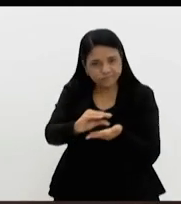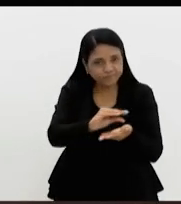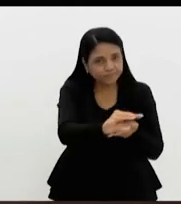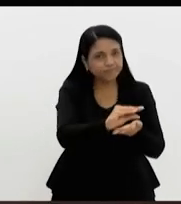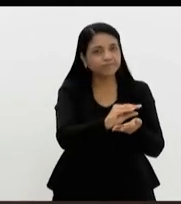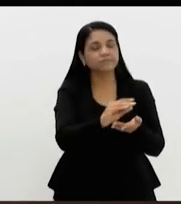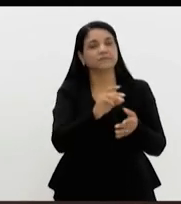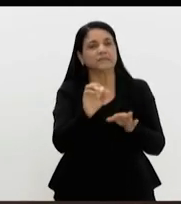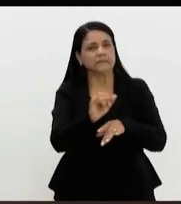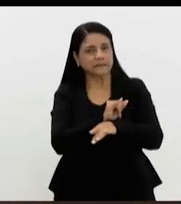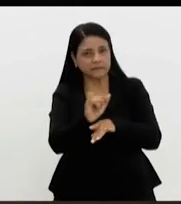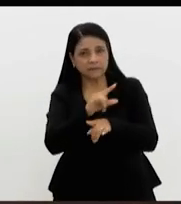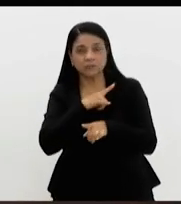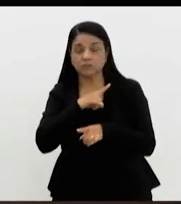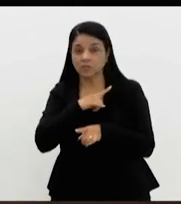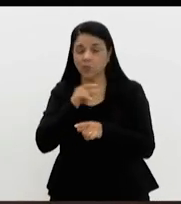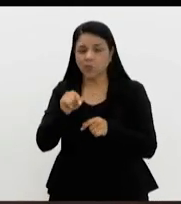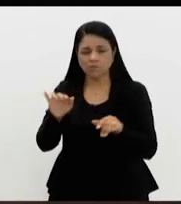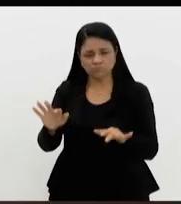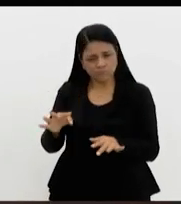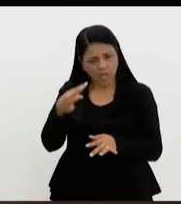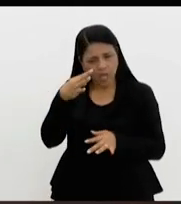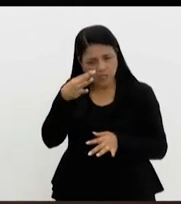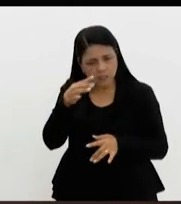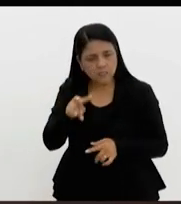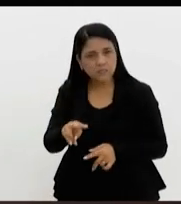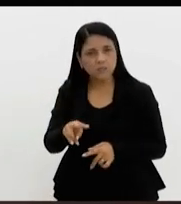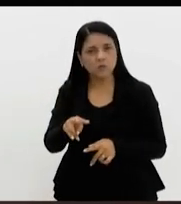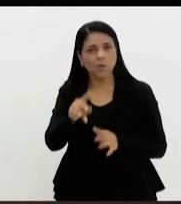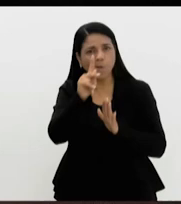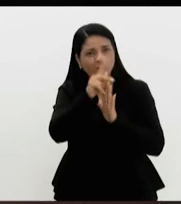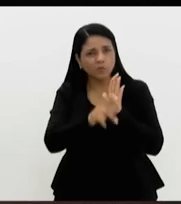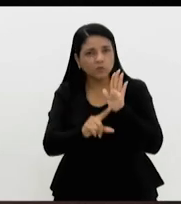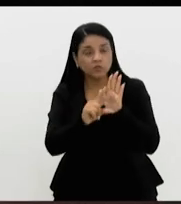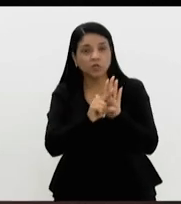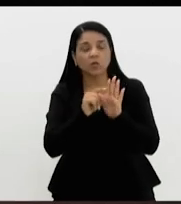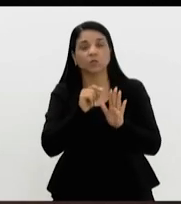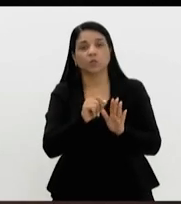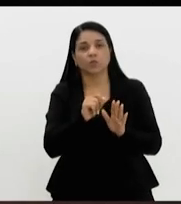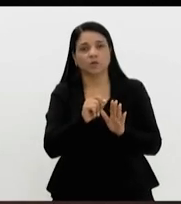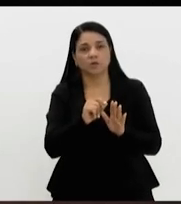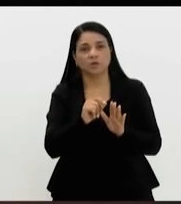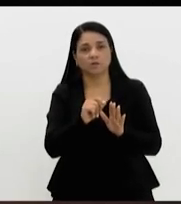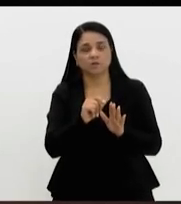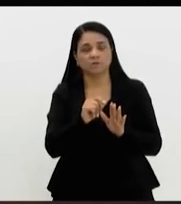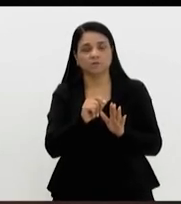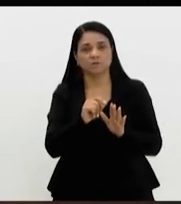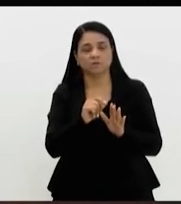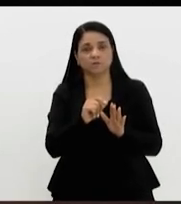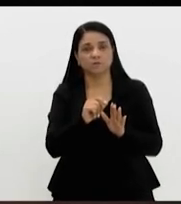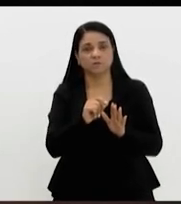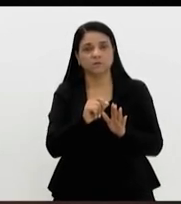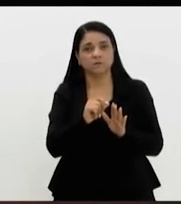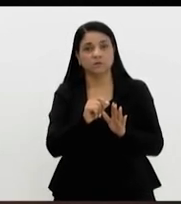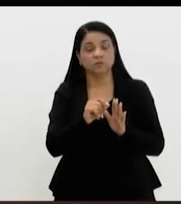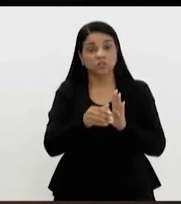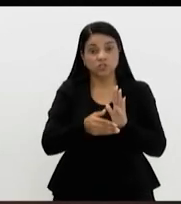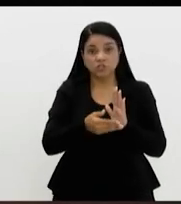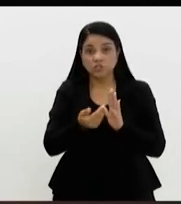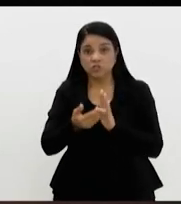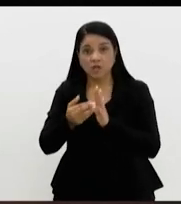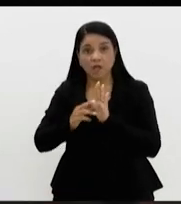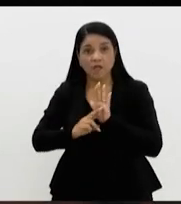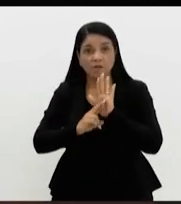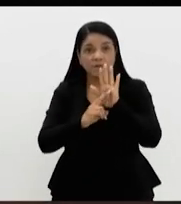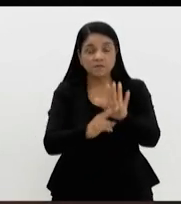me chamou muita atenção no presente projeto foi a remoção de representantes importantes